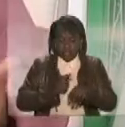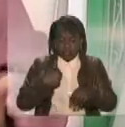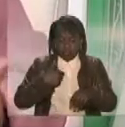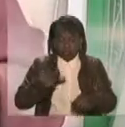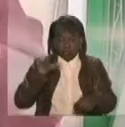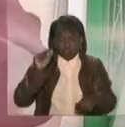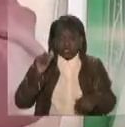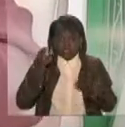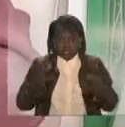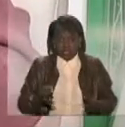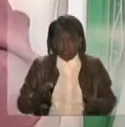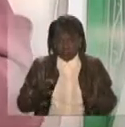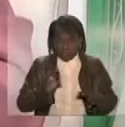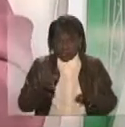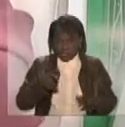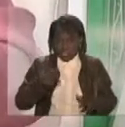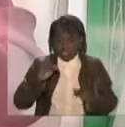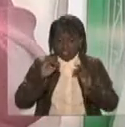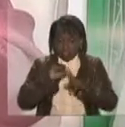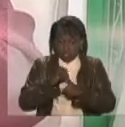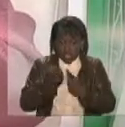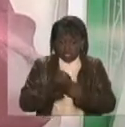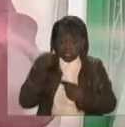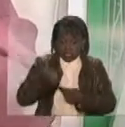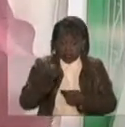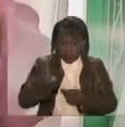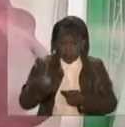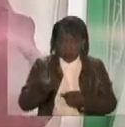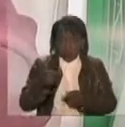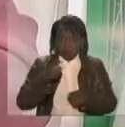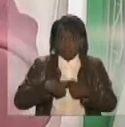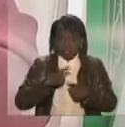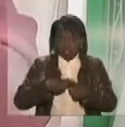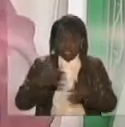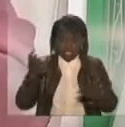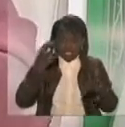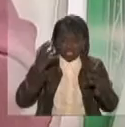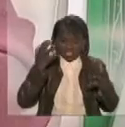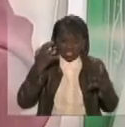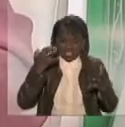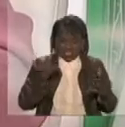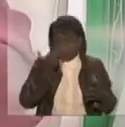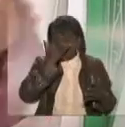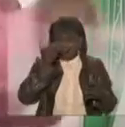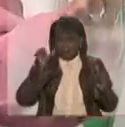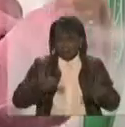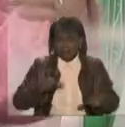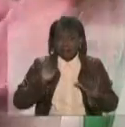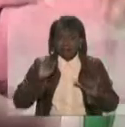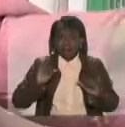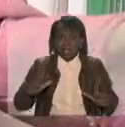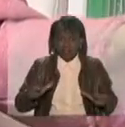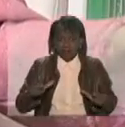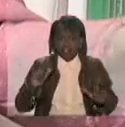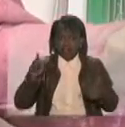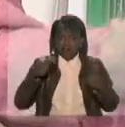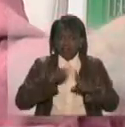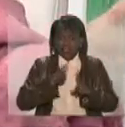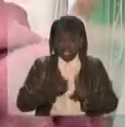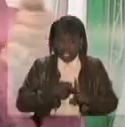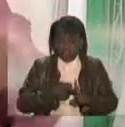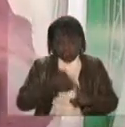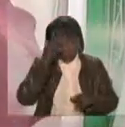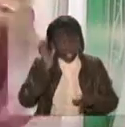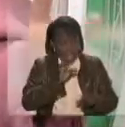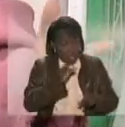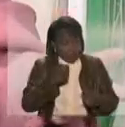questão de escolha, mas não ser uma imposição social que a influencia de forma maléfica para que ela daqui a pouco esteja grávida, aí vem